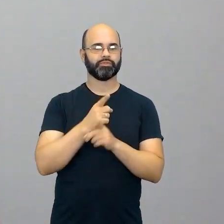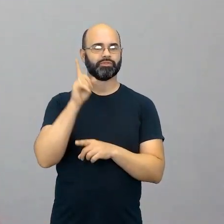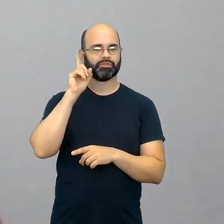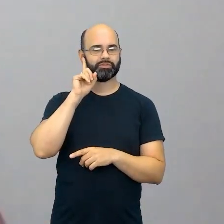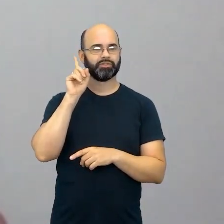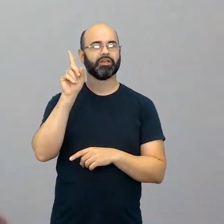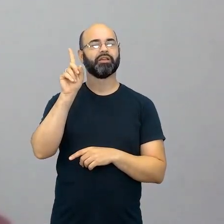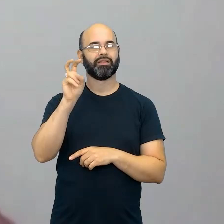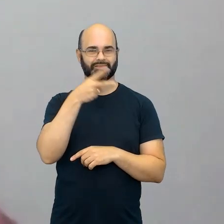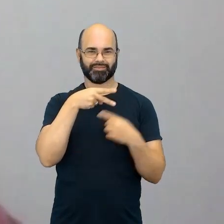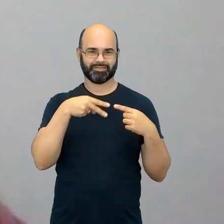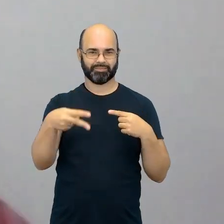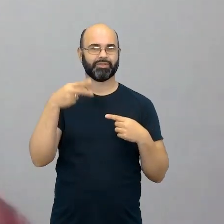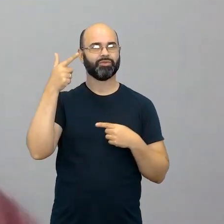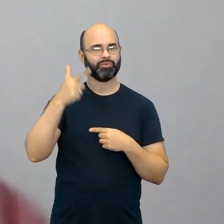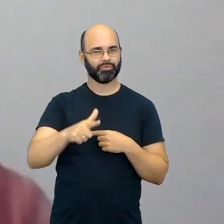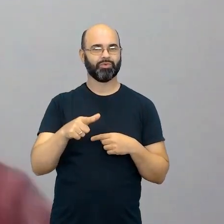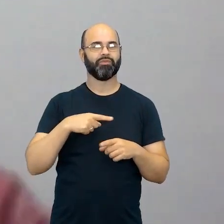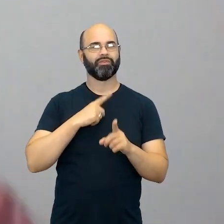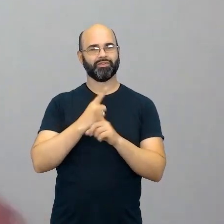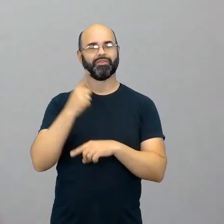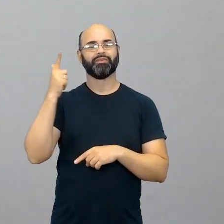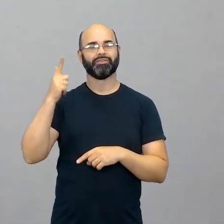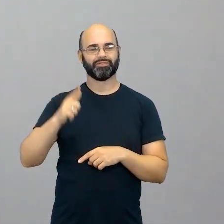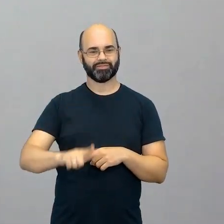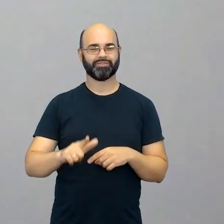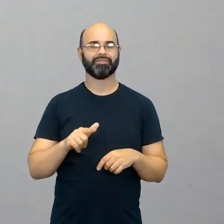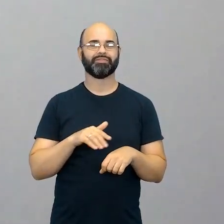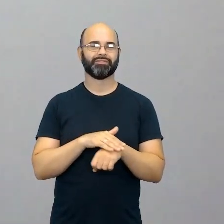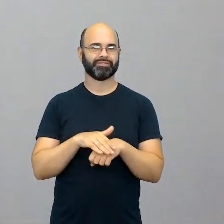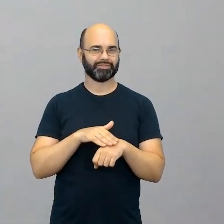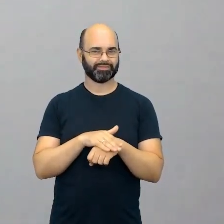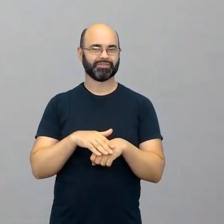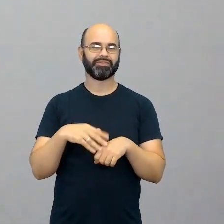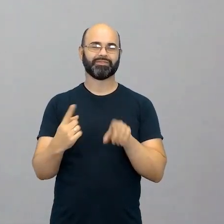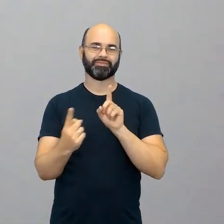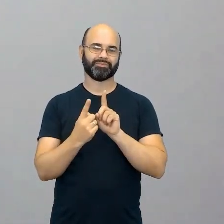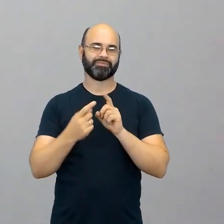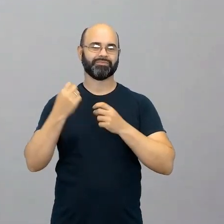dias novamente. E não percam a próxima formação de etapa,